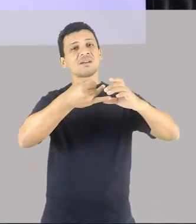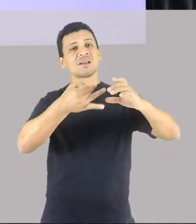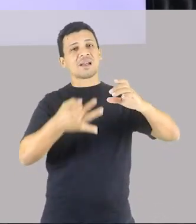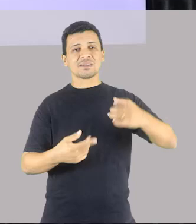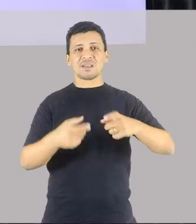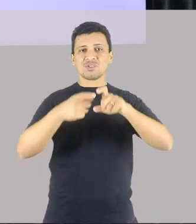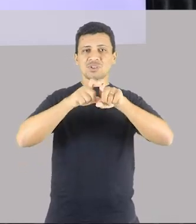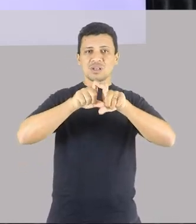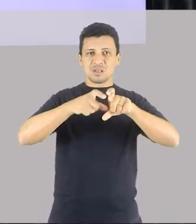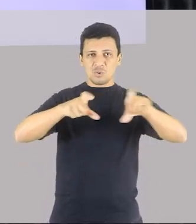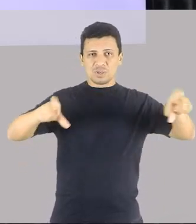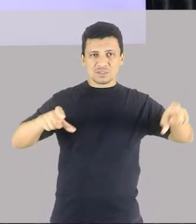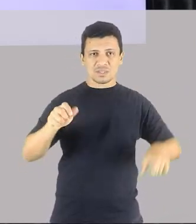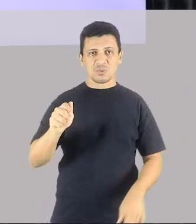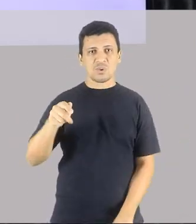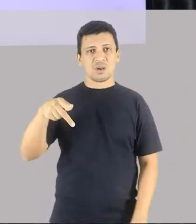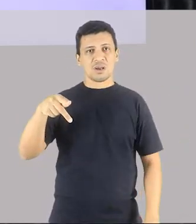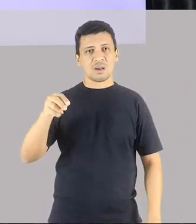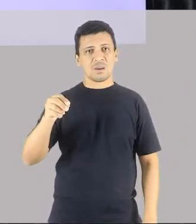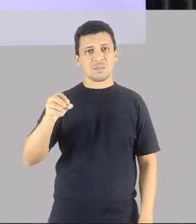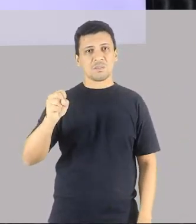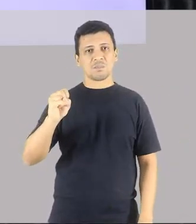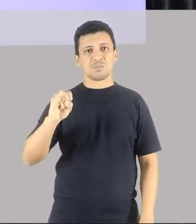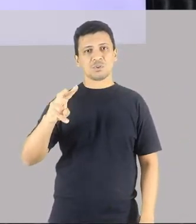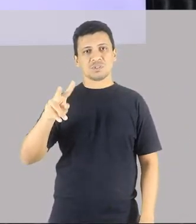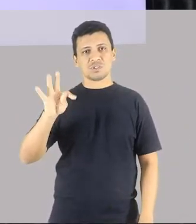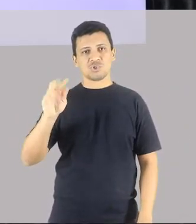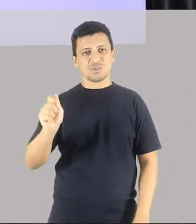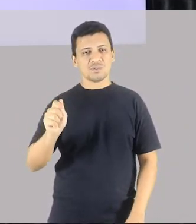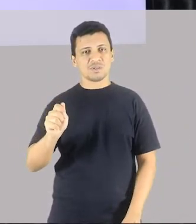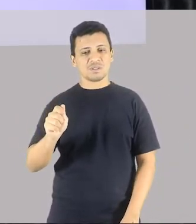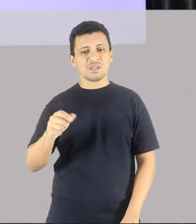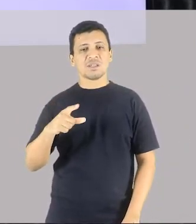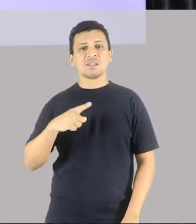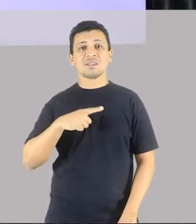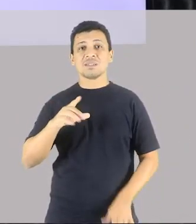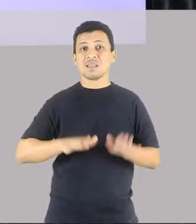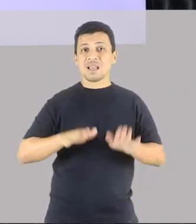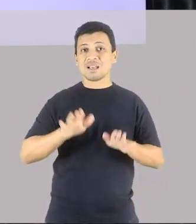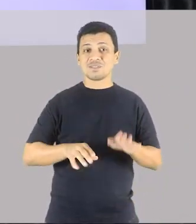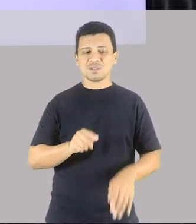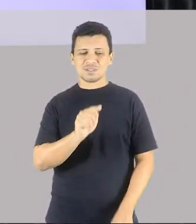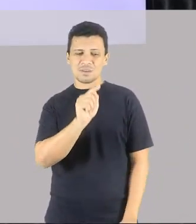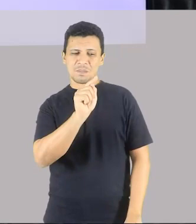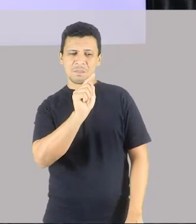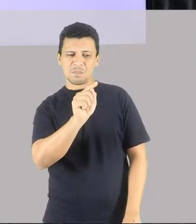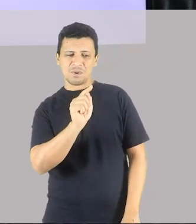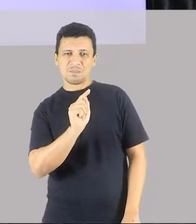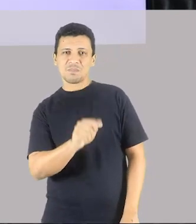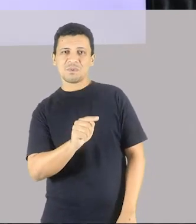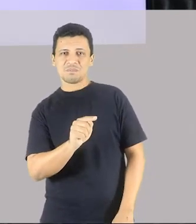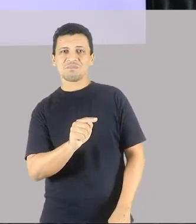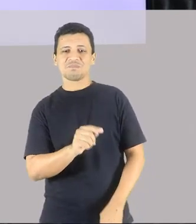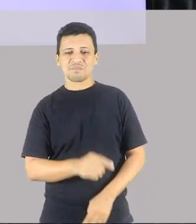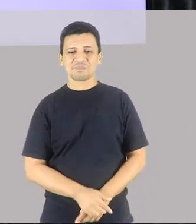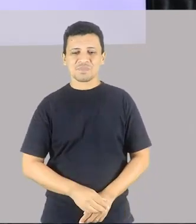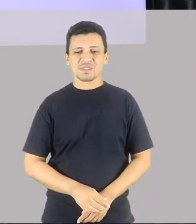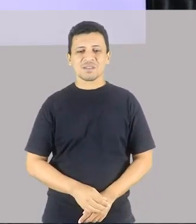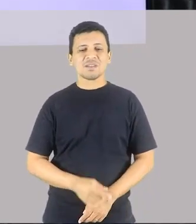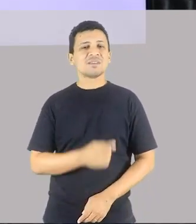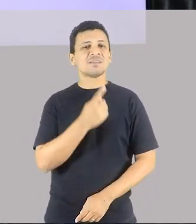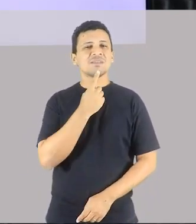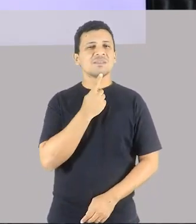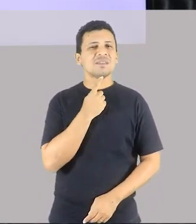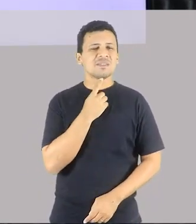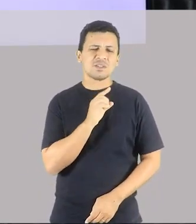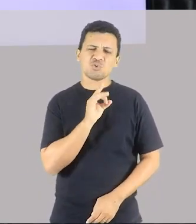oração apositiva é o fato de geralmente vir antecedido por 2 pontos, tá bom? É só ficar atento. Então, desejo só uma coisa, a